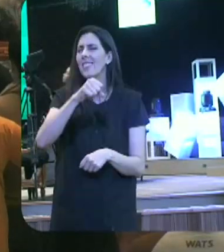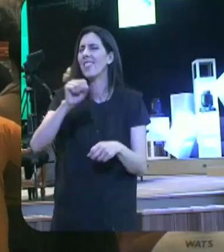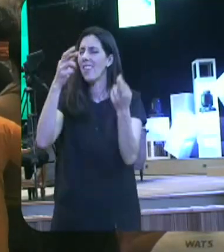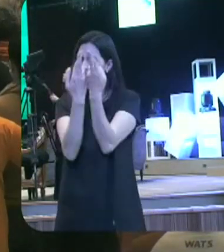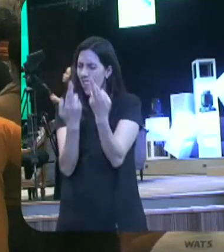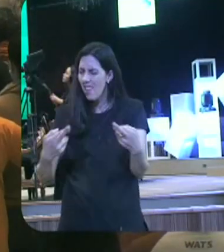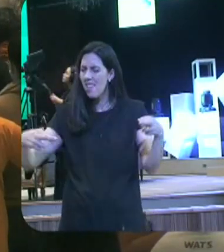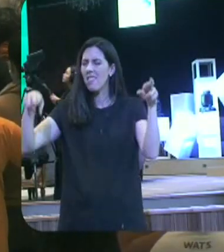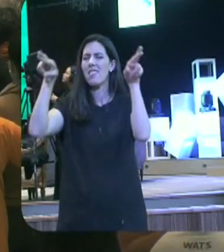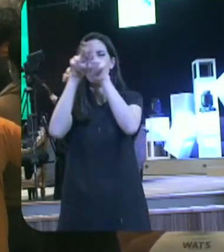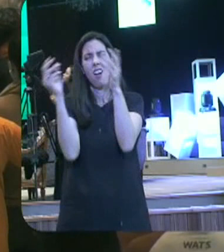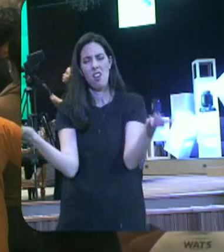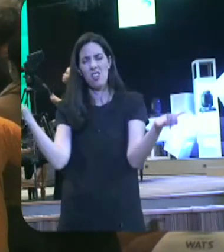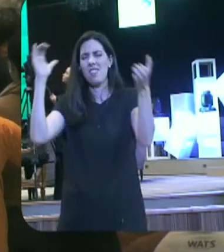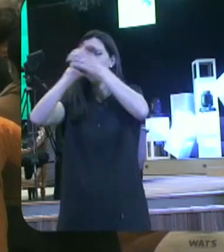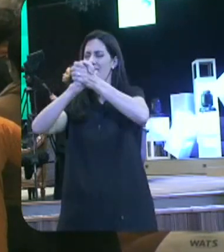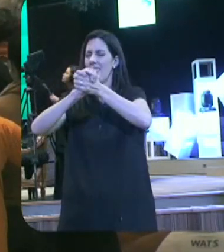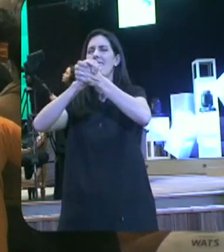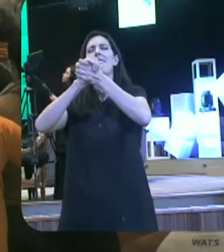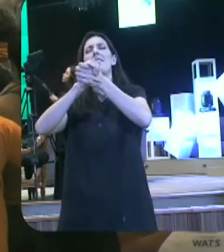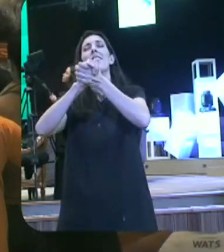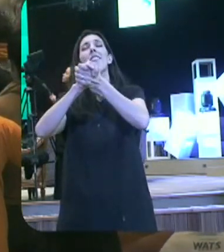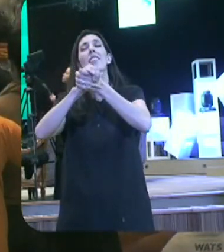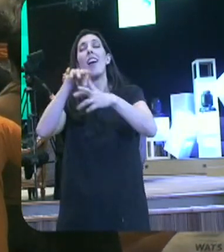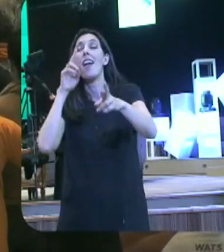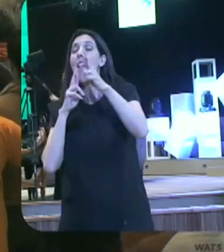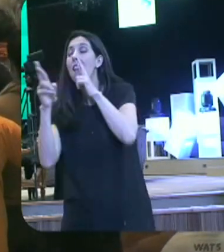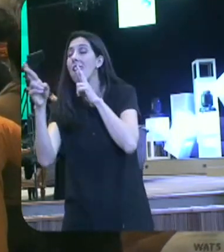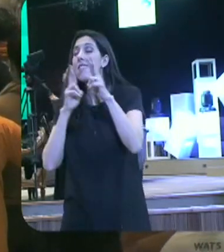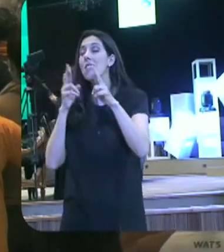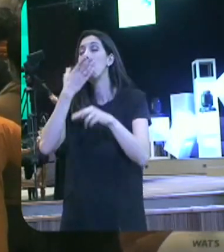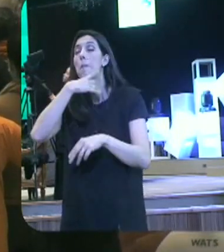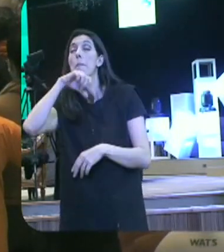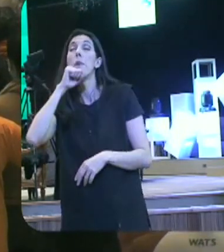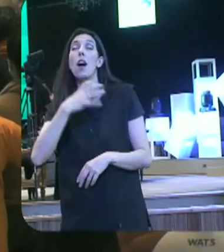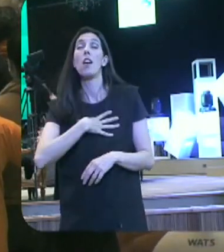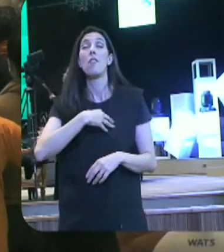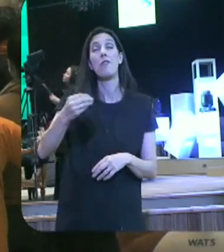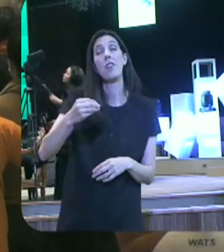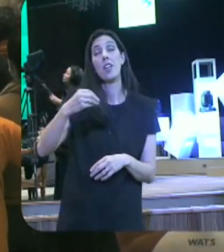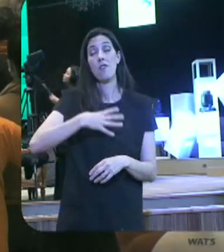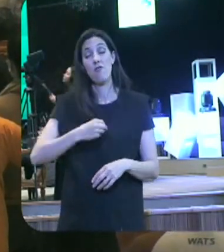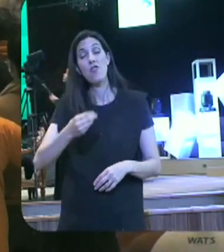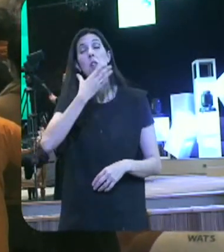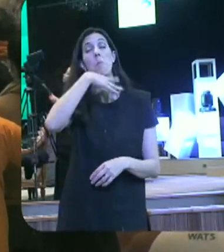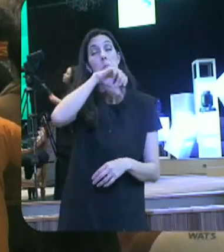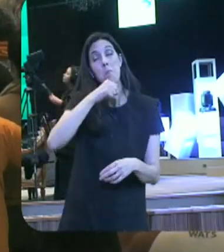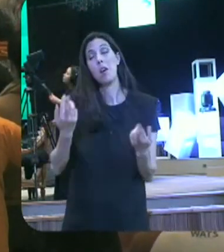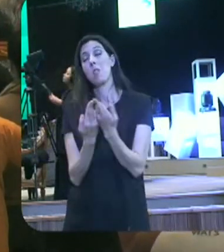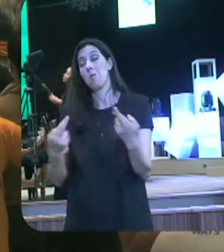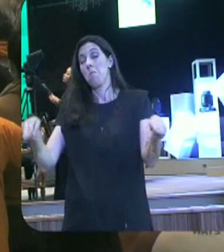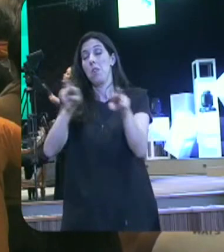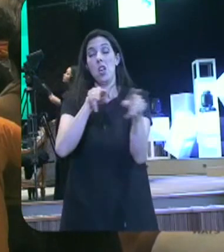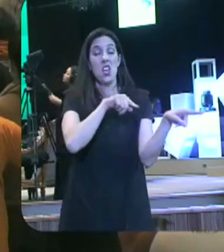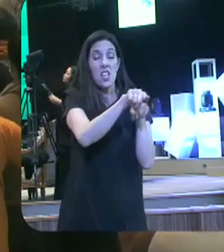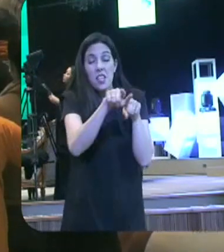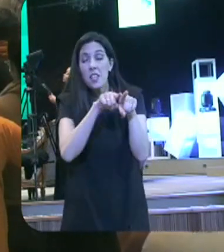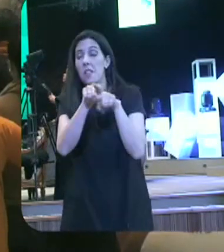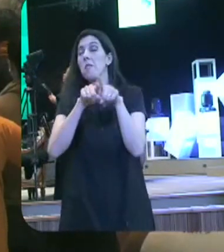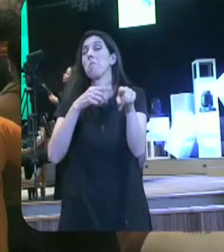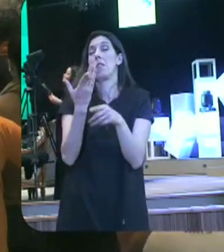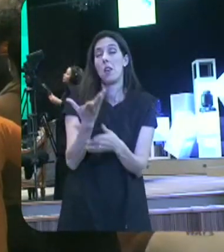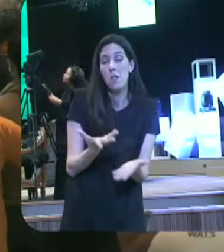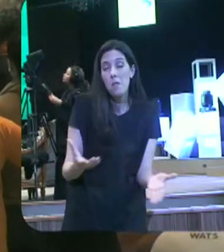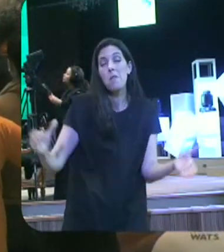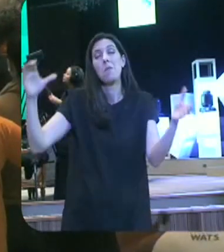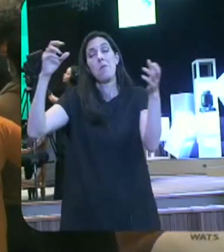restaura casamentos, restaura relacionamentos entre pais e filhos, filhos e pais, irmãos e irmãs,